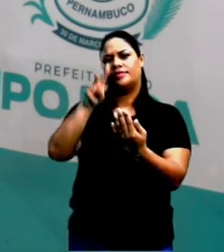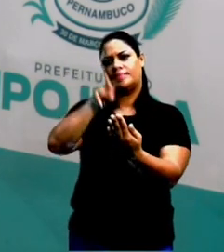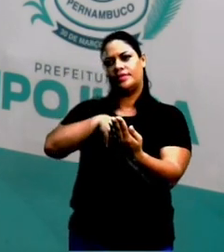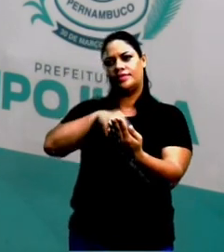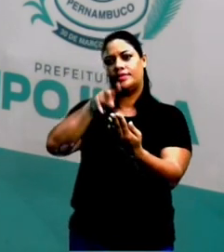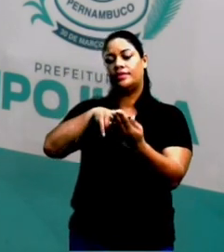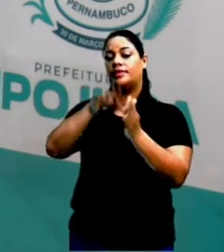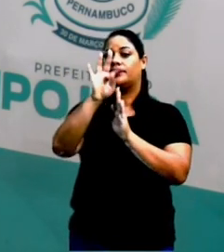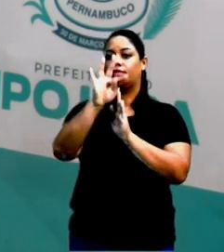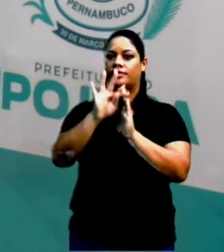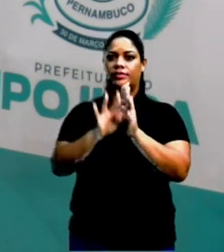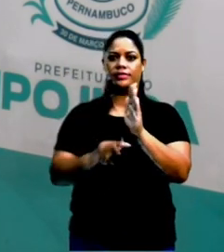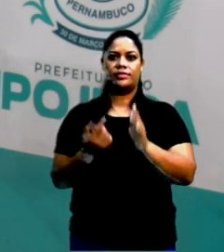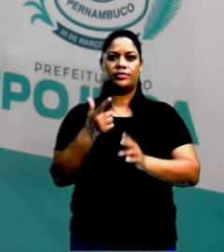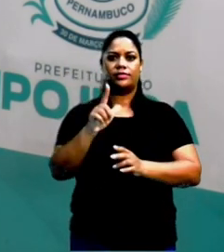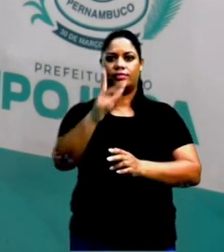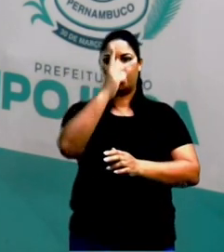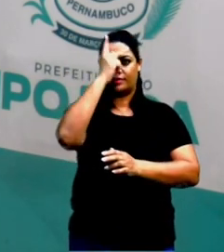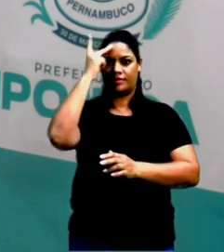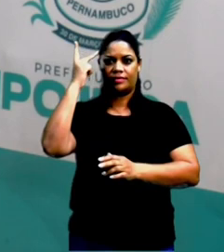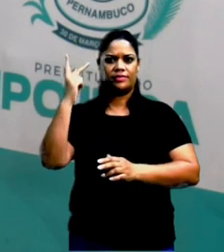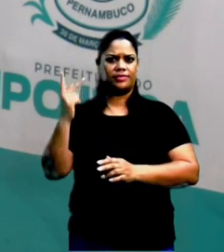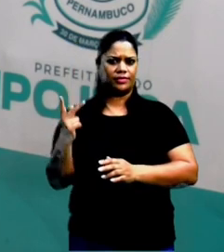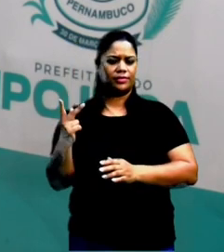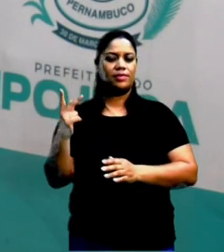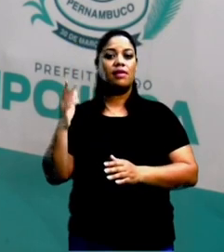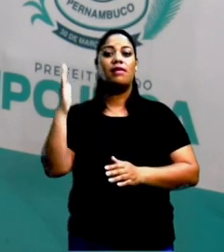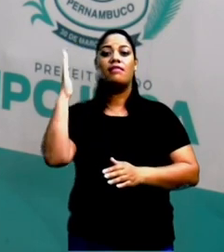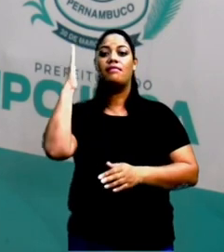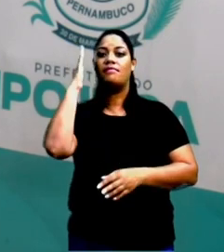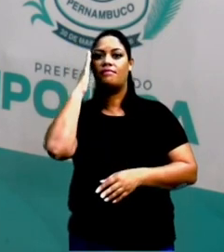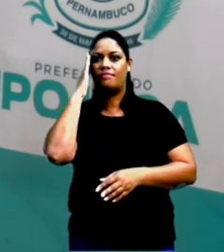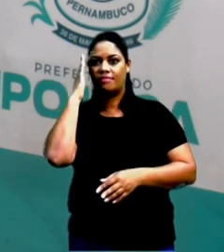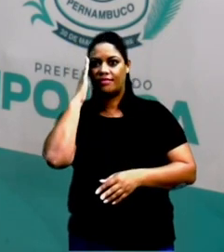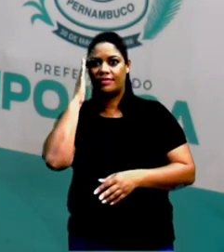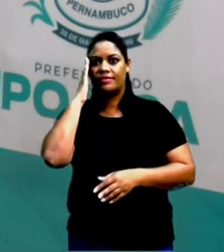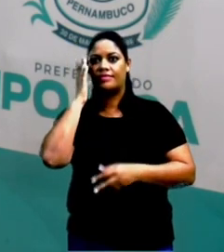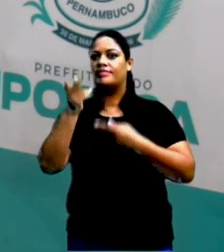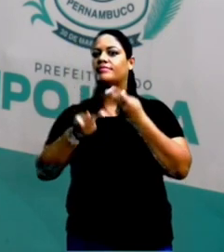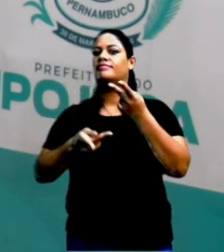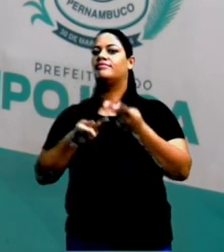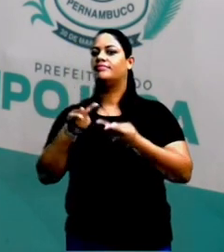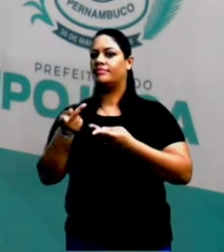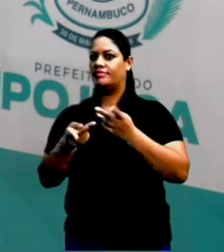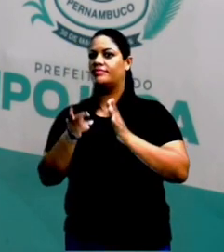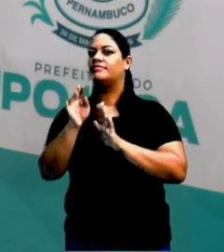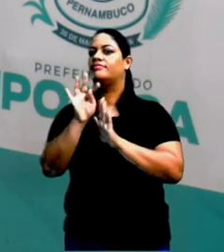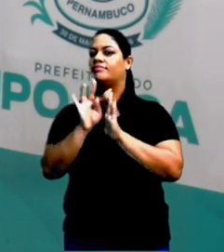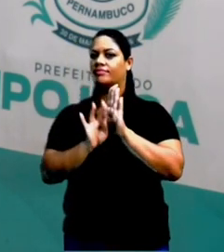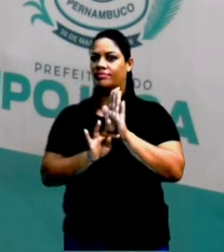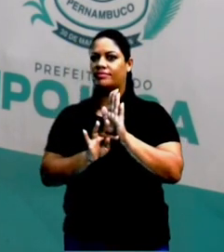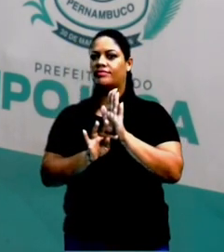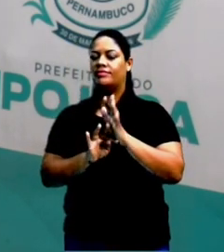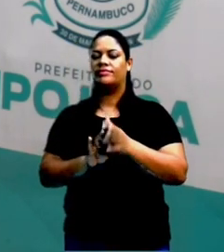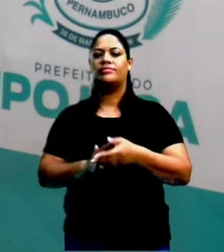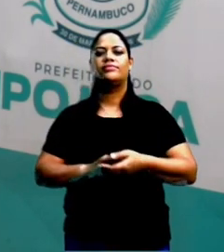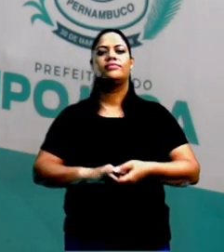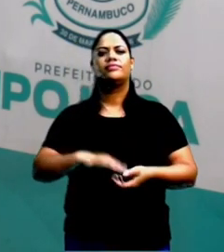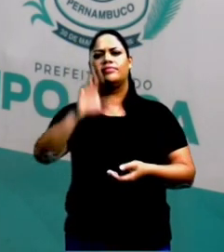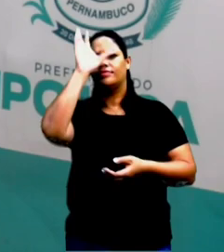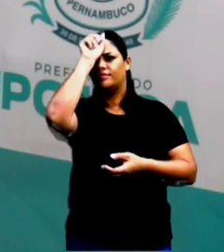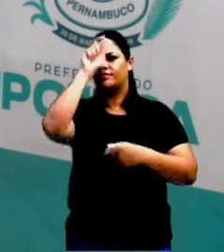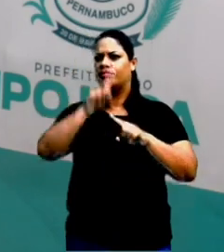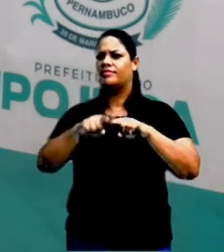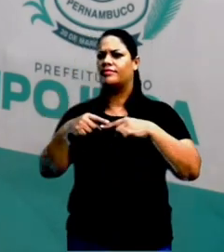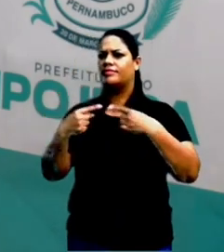ler o texto para alguém e essa pessoa compreender o que está sendo dito aí nesse texto. Vamos aprender um